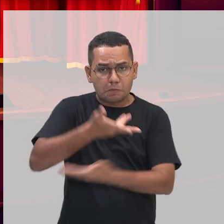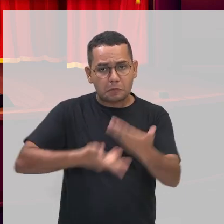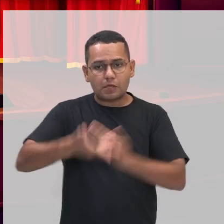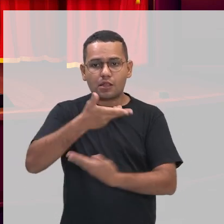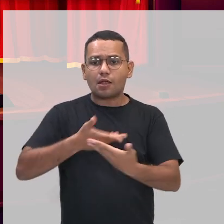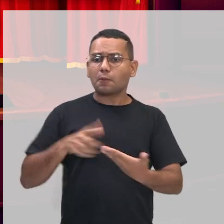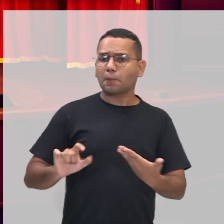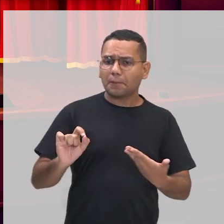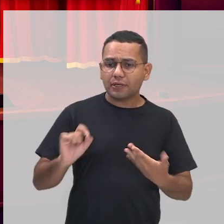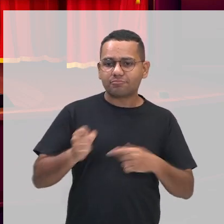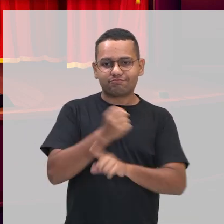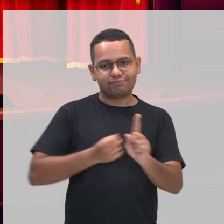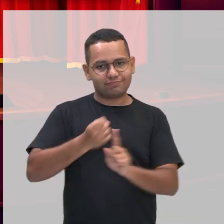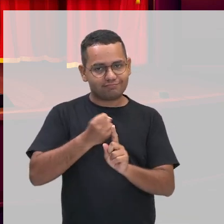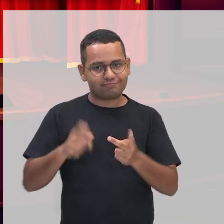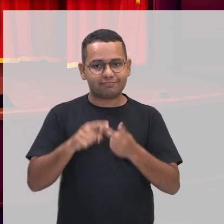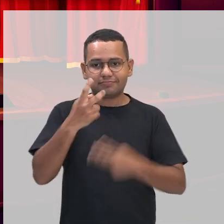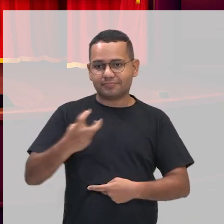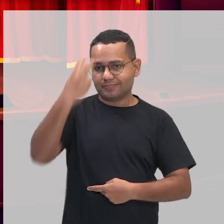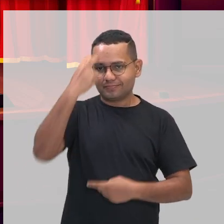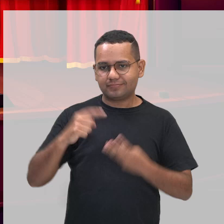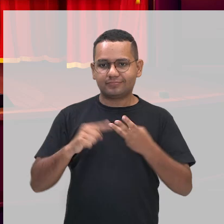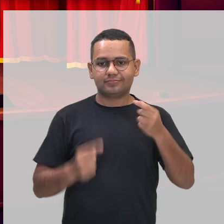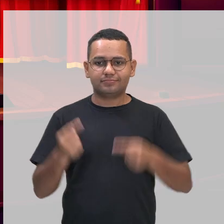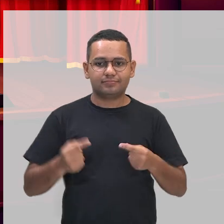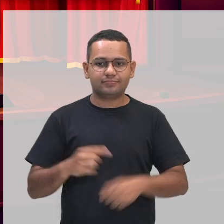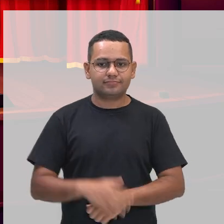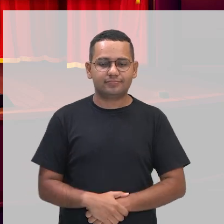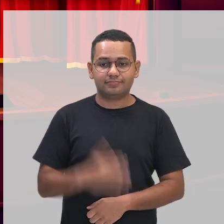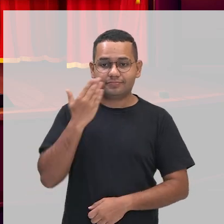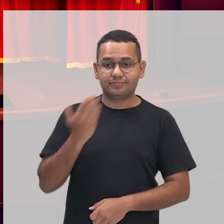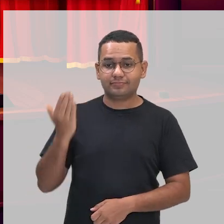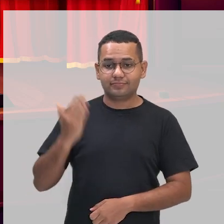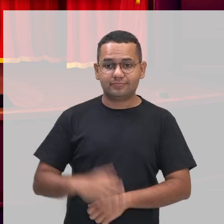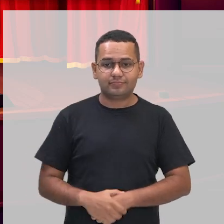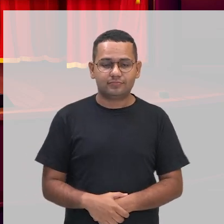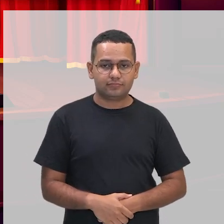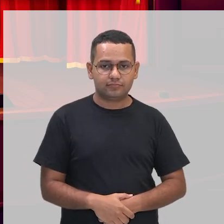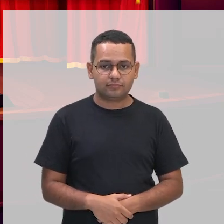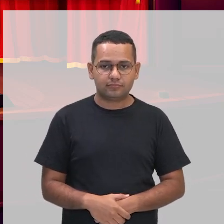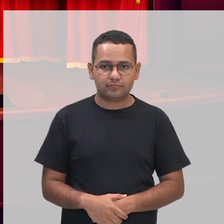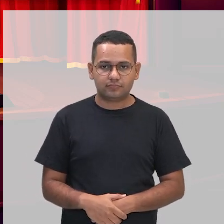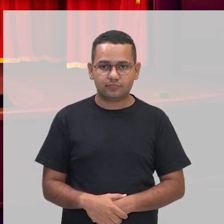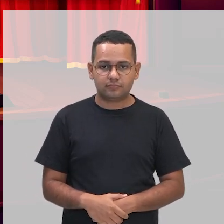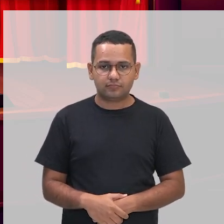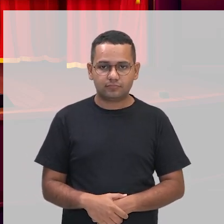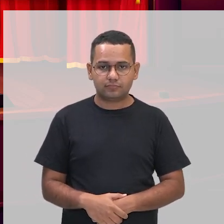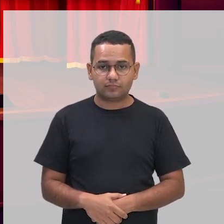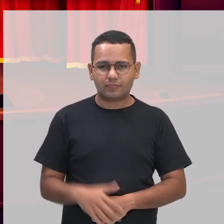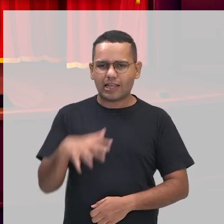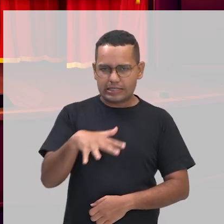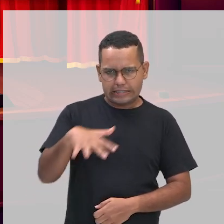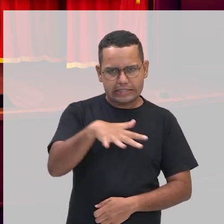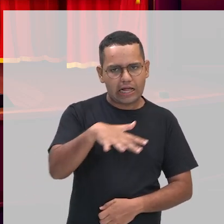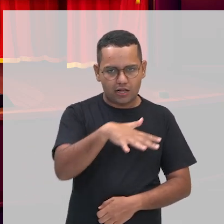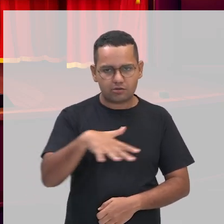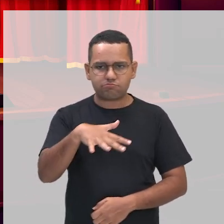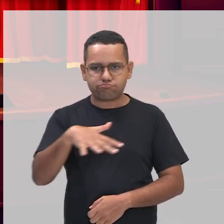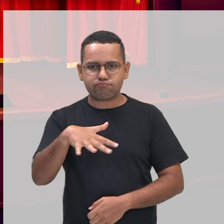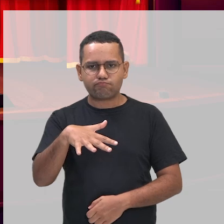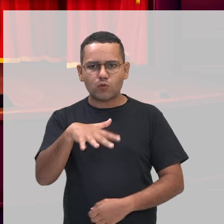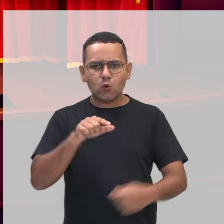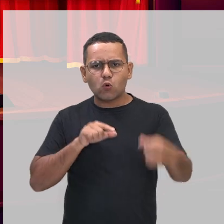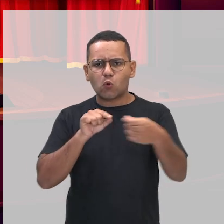se entrelaça com a dinâmica social, cultural e política. Esses